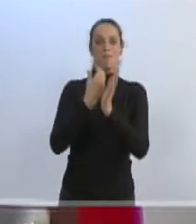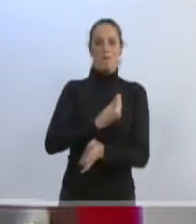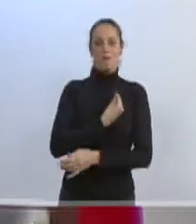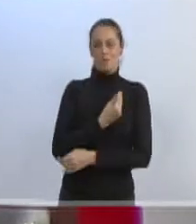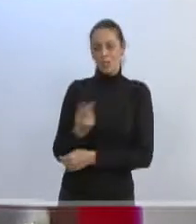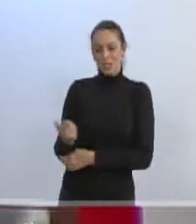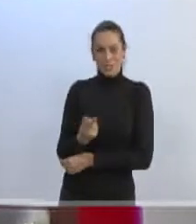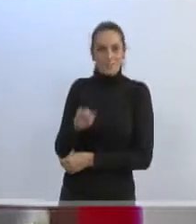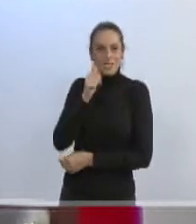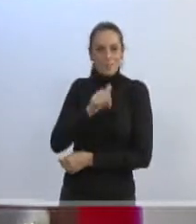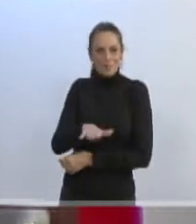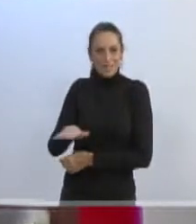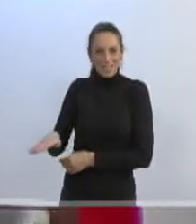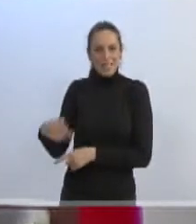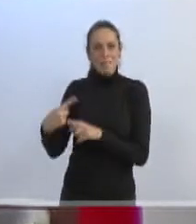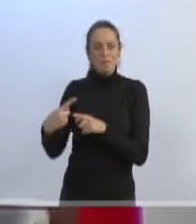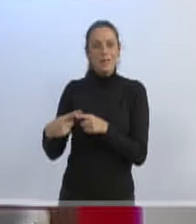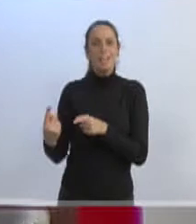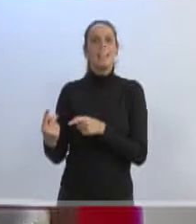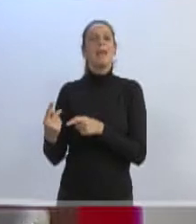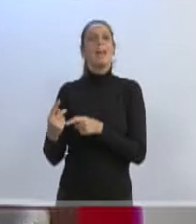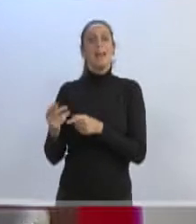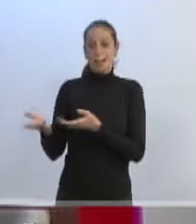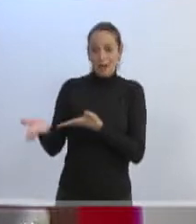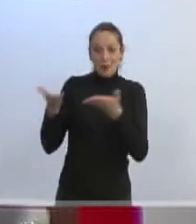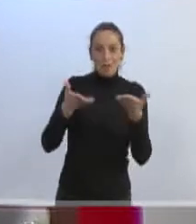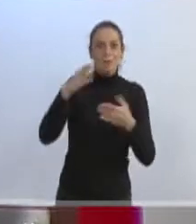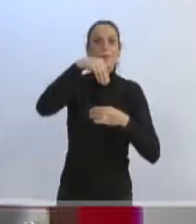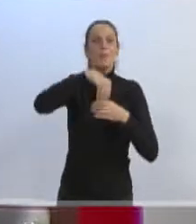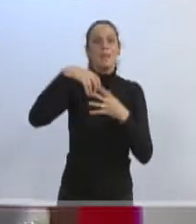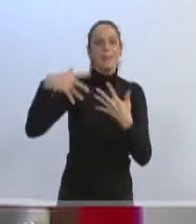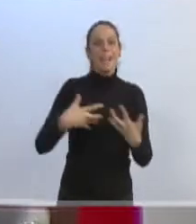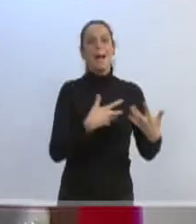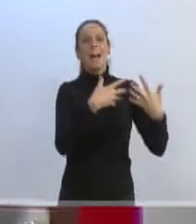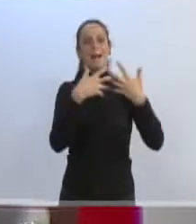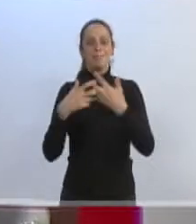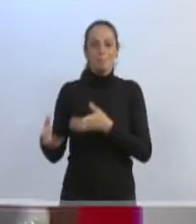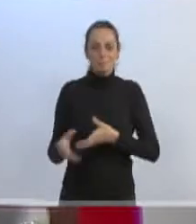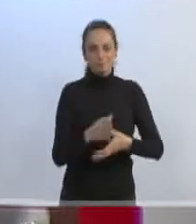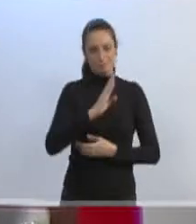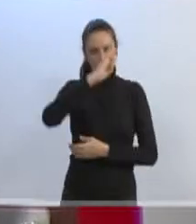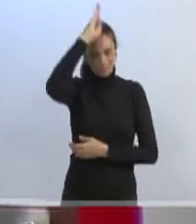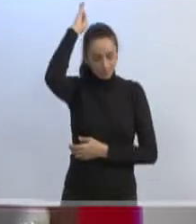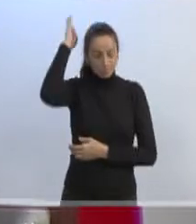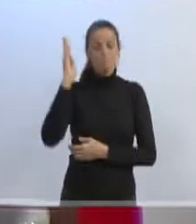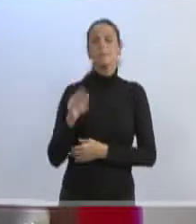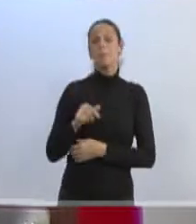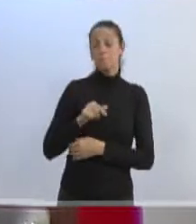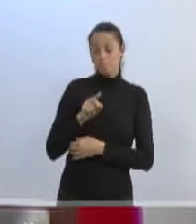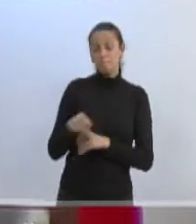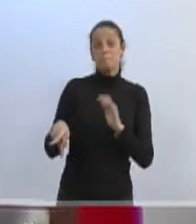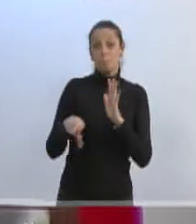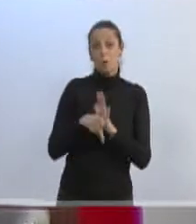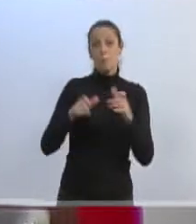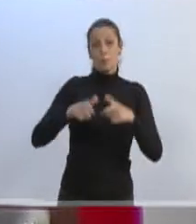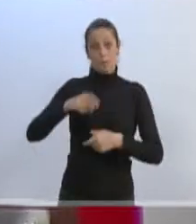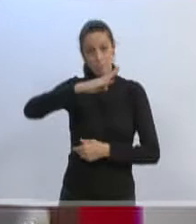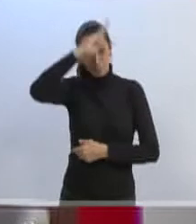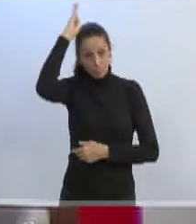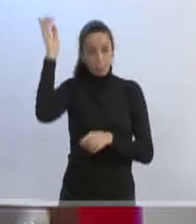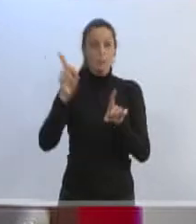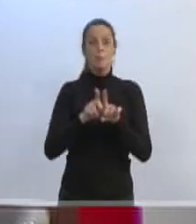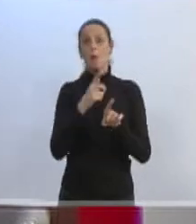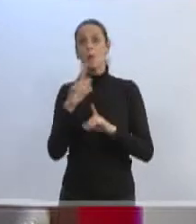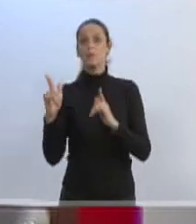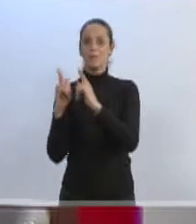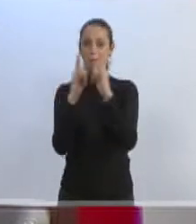vida. Isso o Corpo de Bombeiro faz com muita maestria, não só o Corpo de Bombeiro, quanto as demais instituições, mas eu quis fazer essa